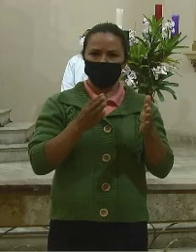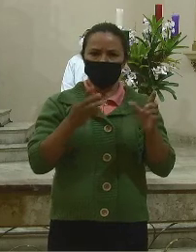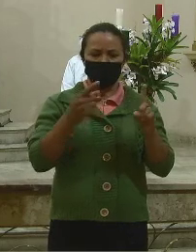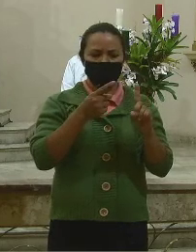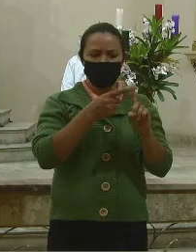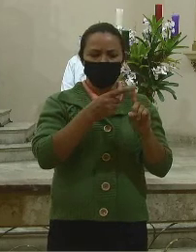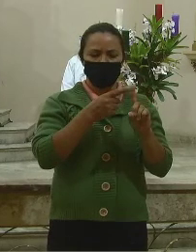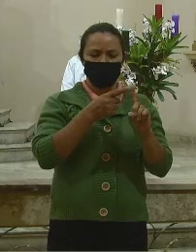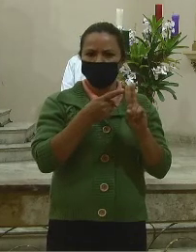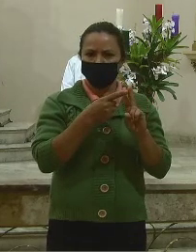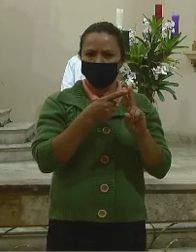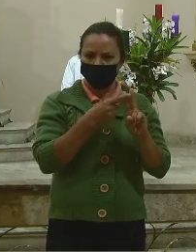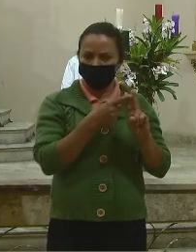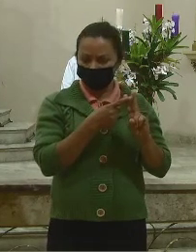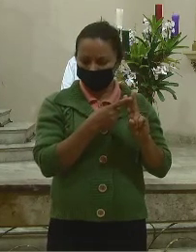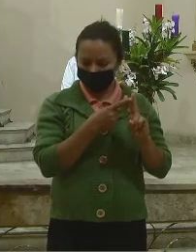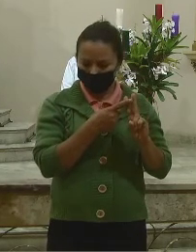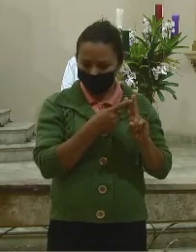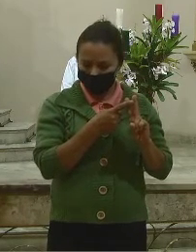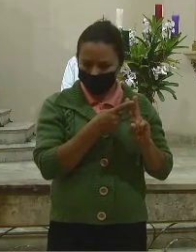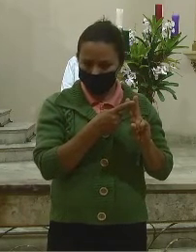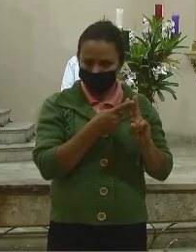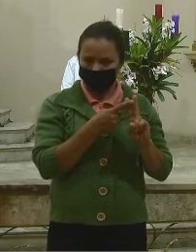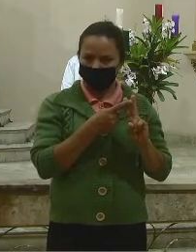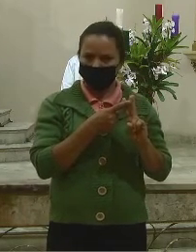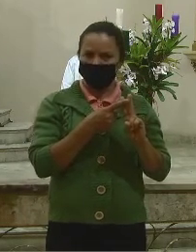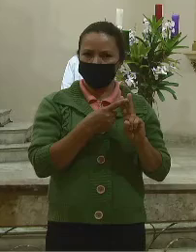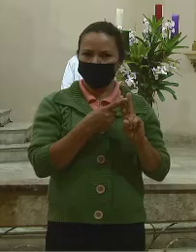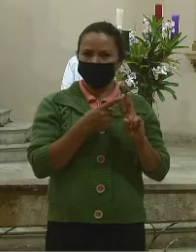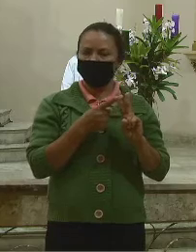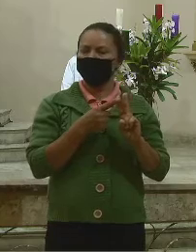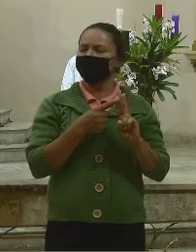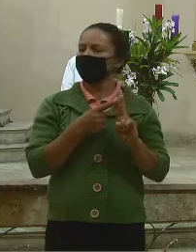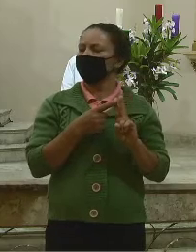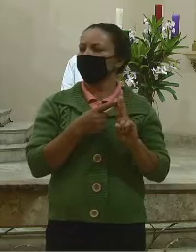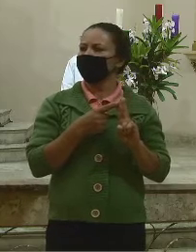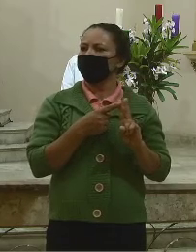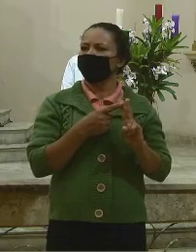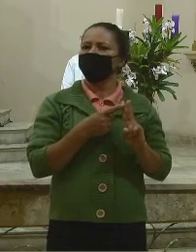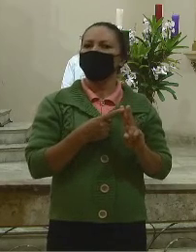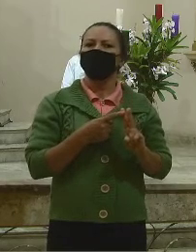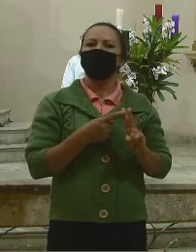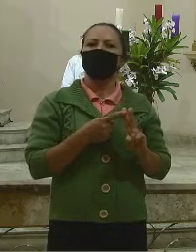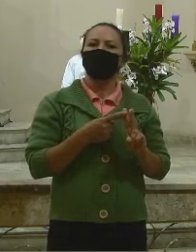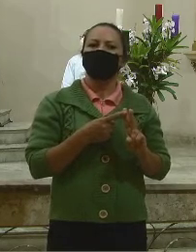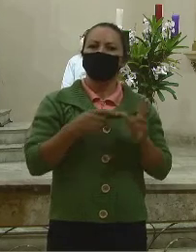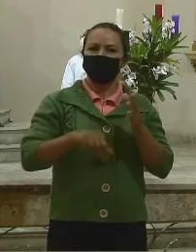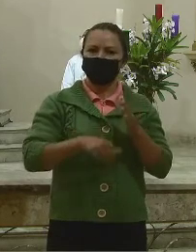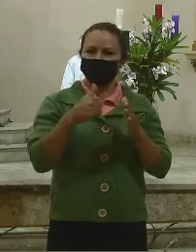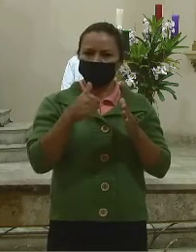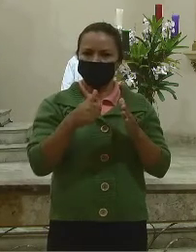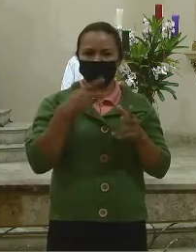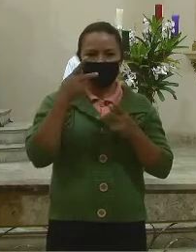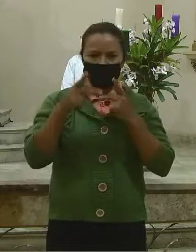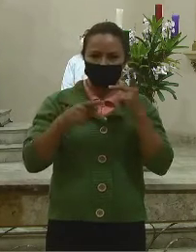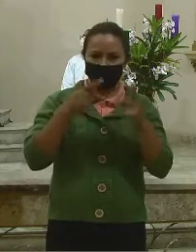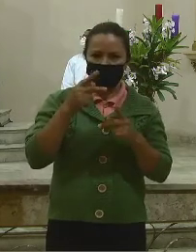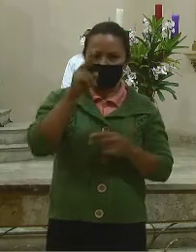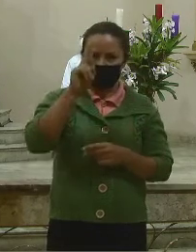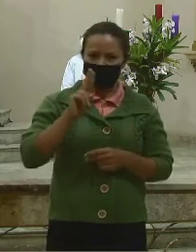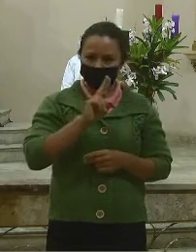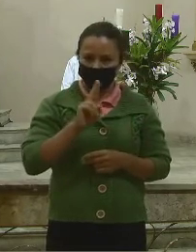para interiorizar esta sua primeira missa aqui entre nós. Primeiro, para dizer que o